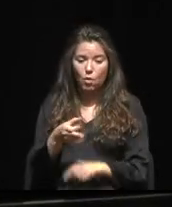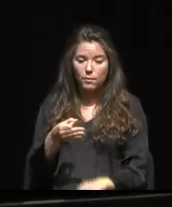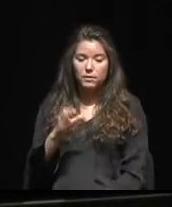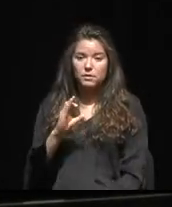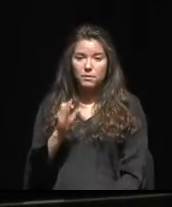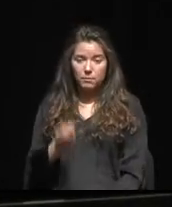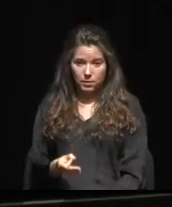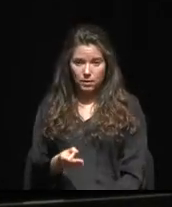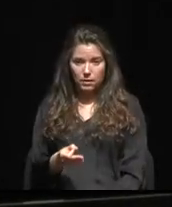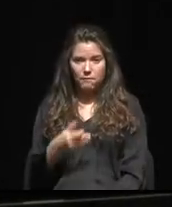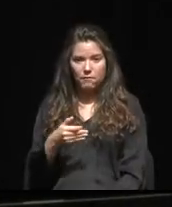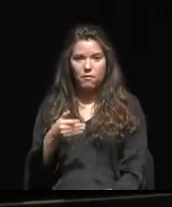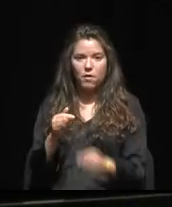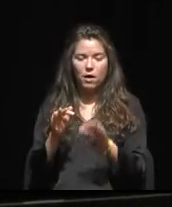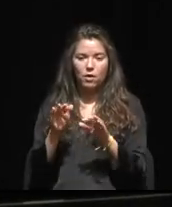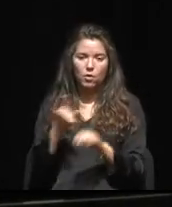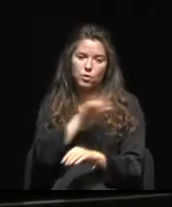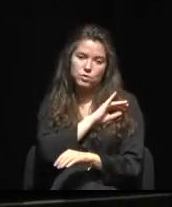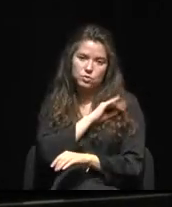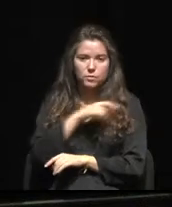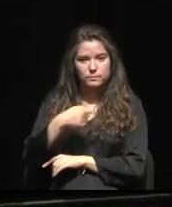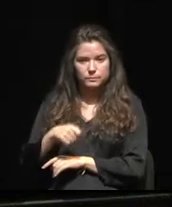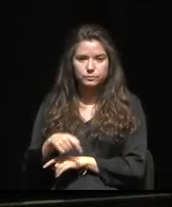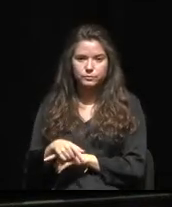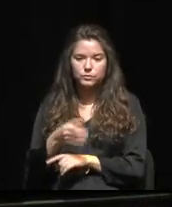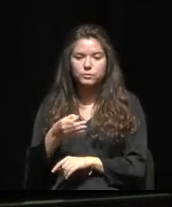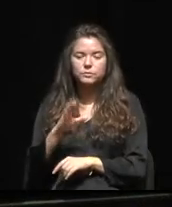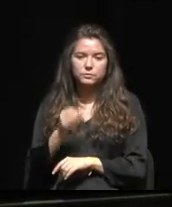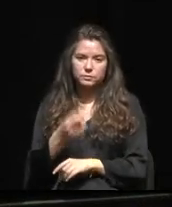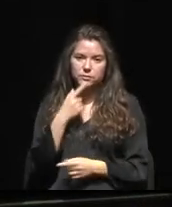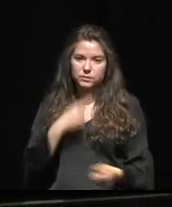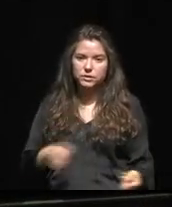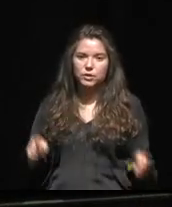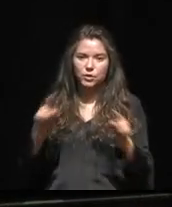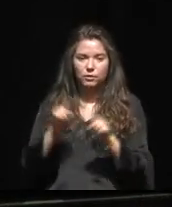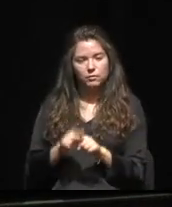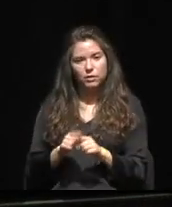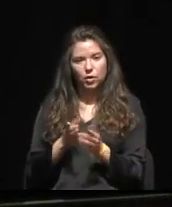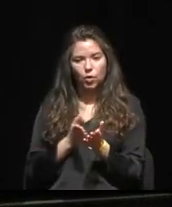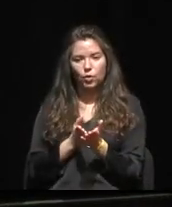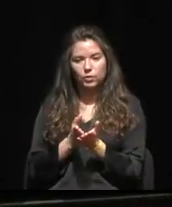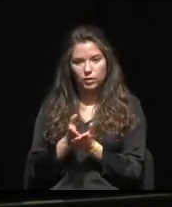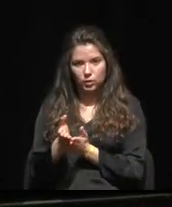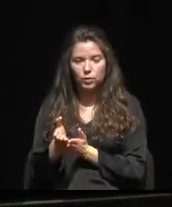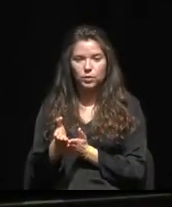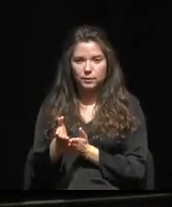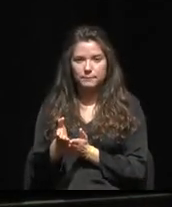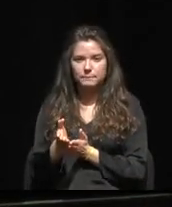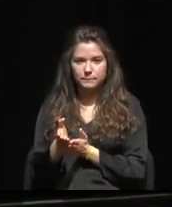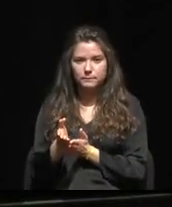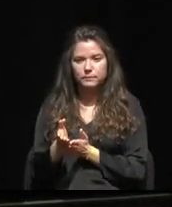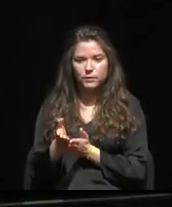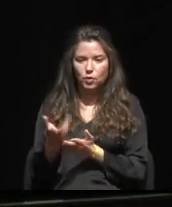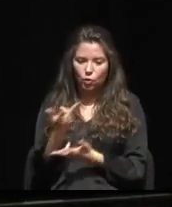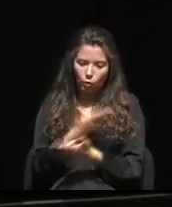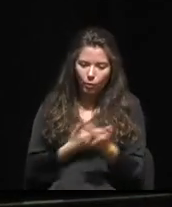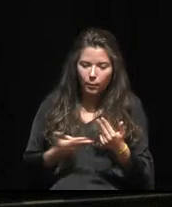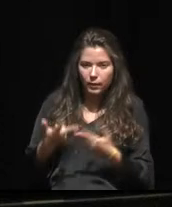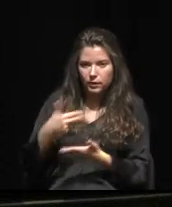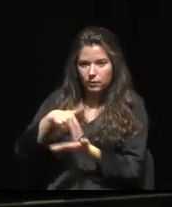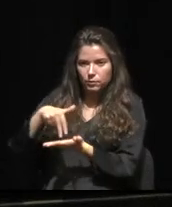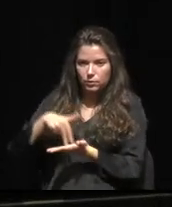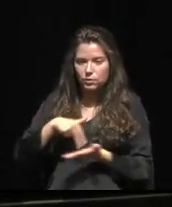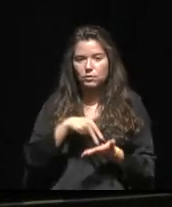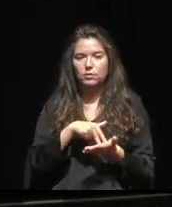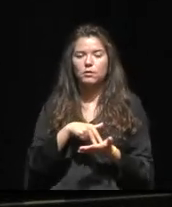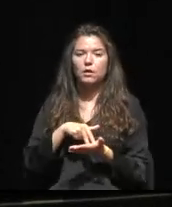vez termino com isto senhora Presidente o PCP mais uma vez mantém no seu voto uma crítica à posição dos Estados